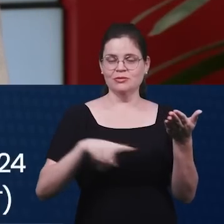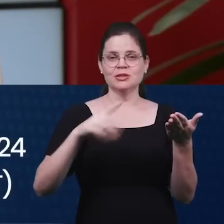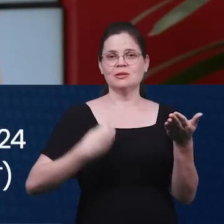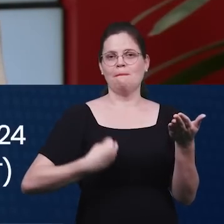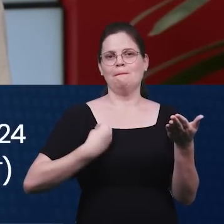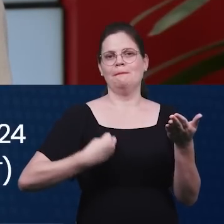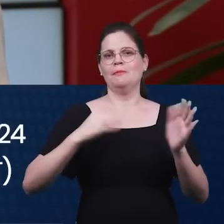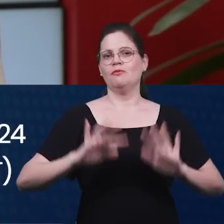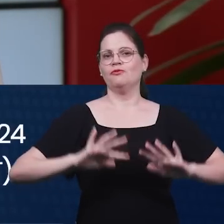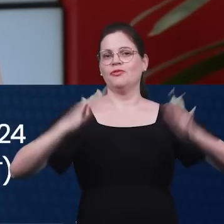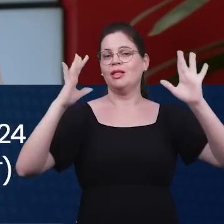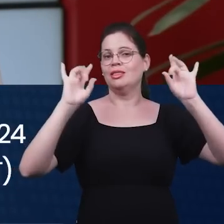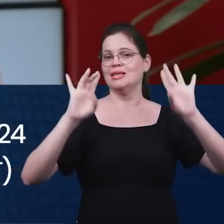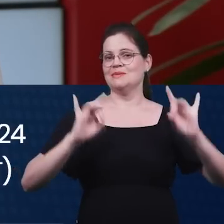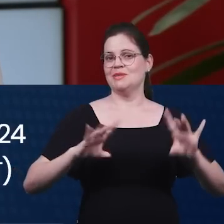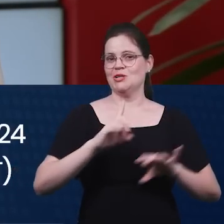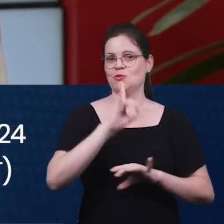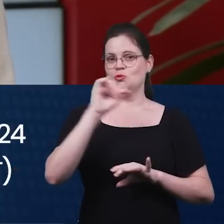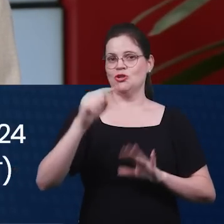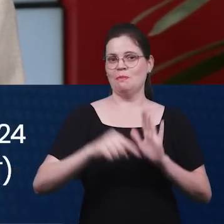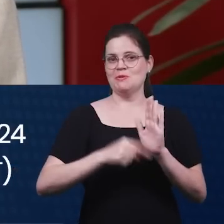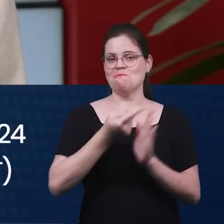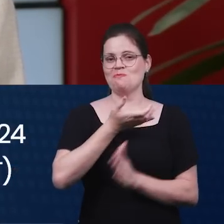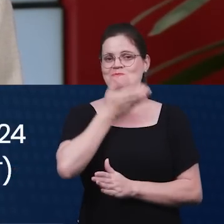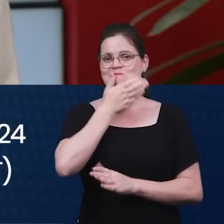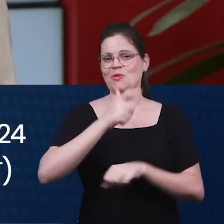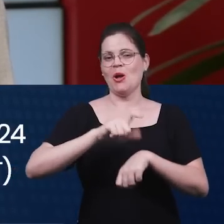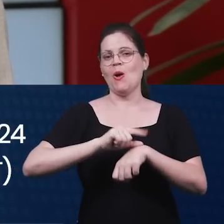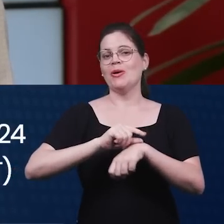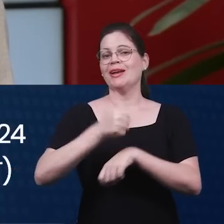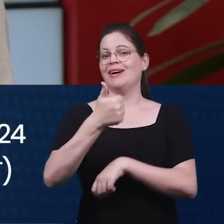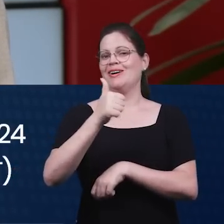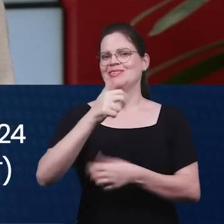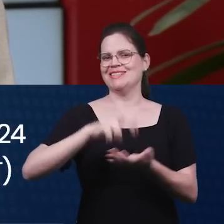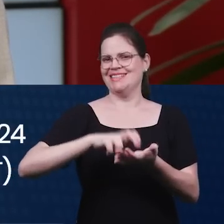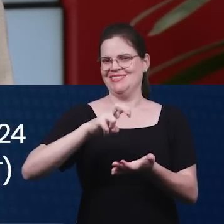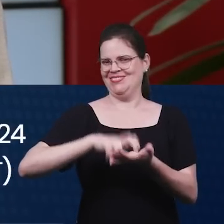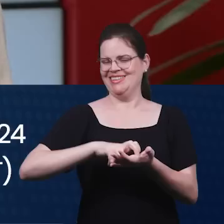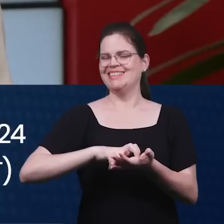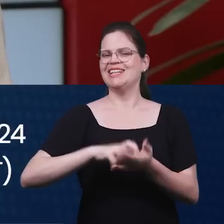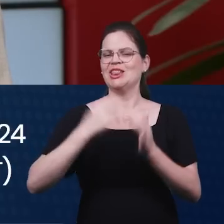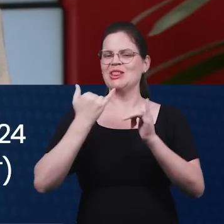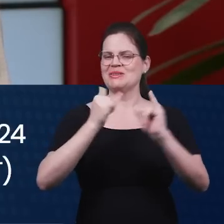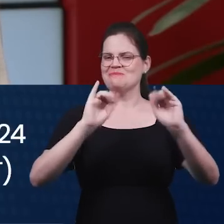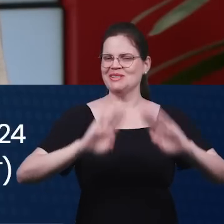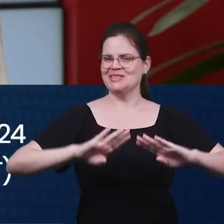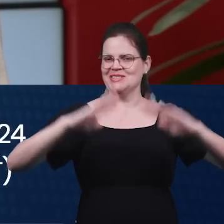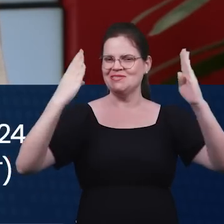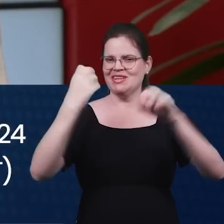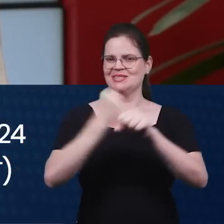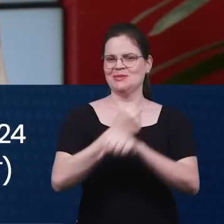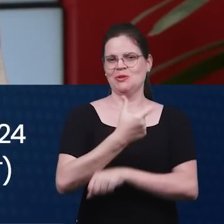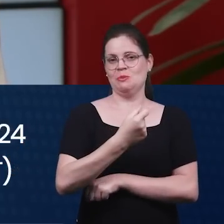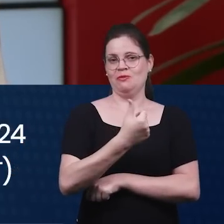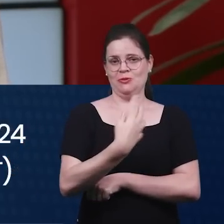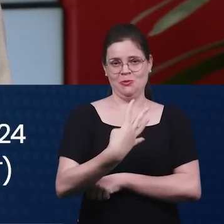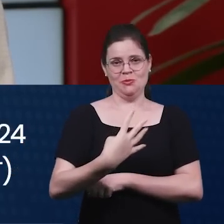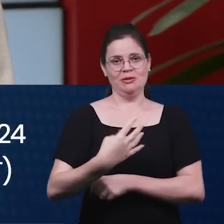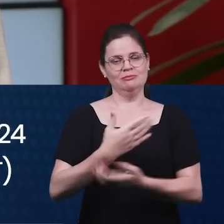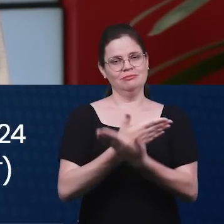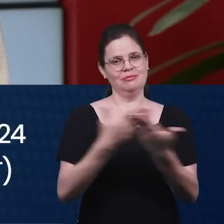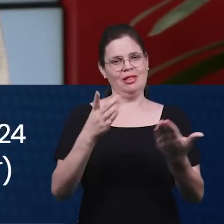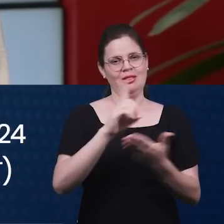assiste, eu quero convidá-lo a participar de um evento especial, dia 1º de dezembro, às 11 horas da manhã, Trombetas e Festas,